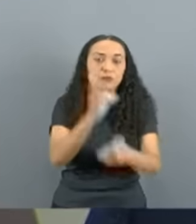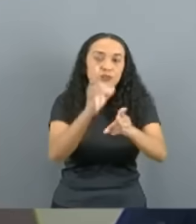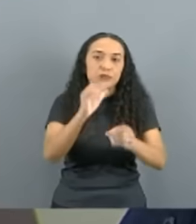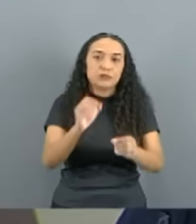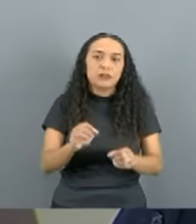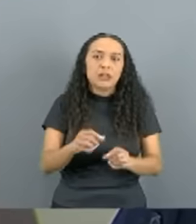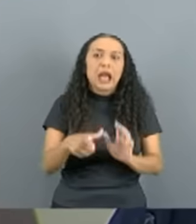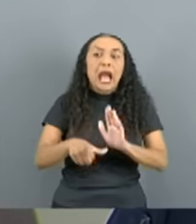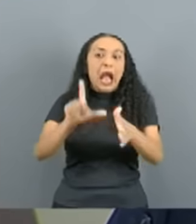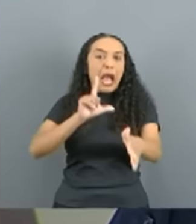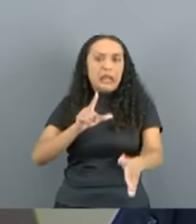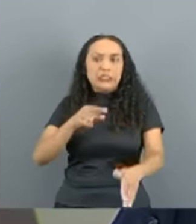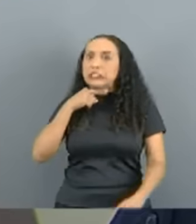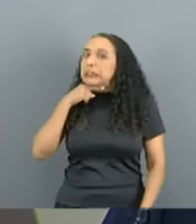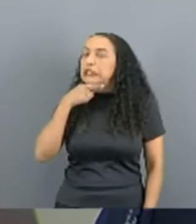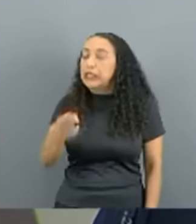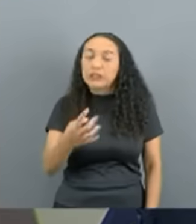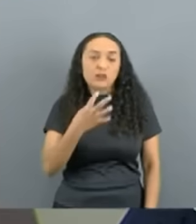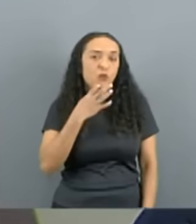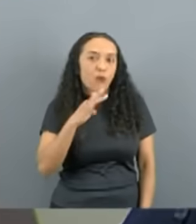Ninguém conhecia